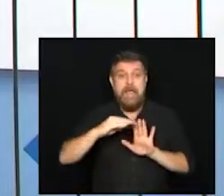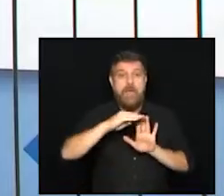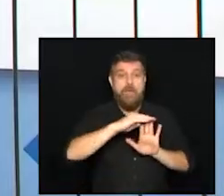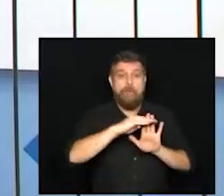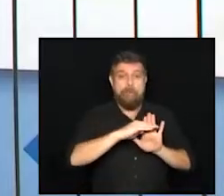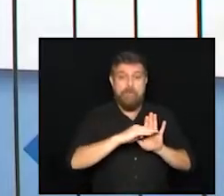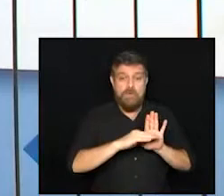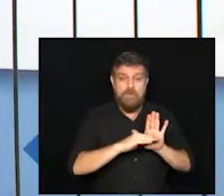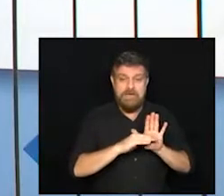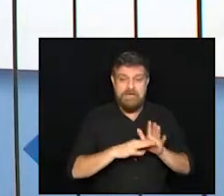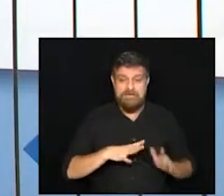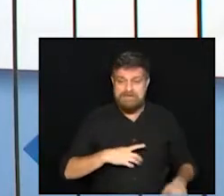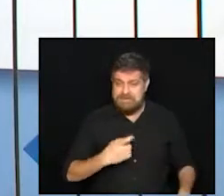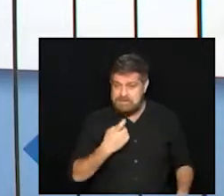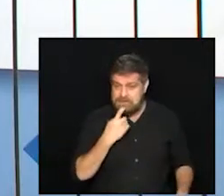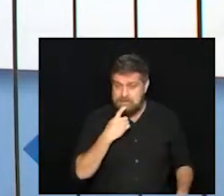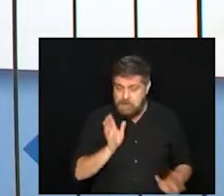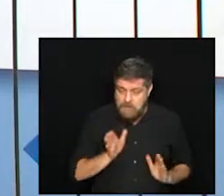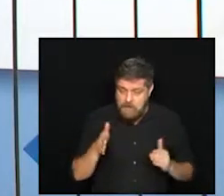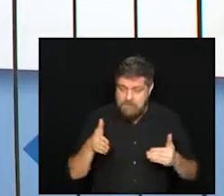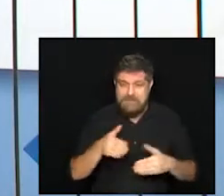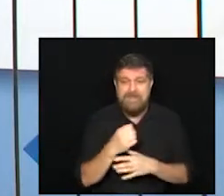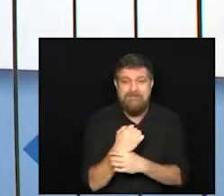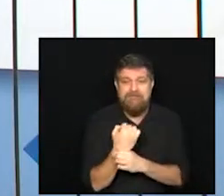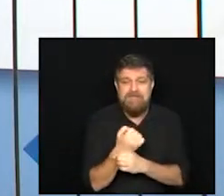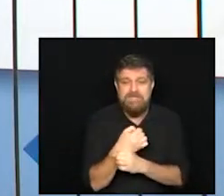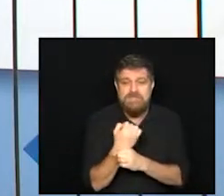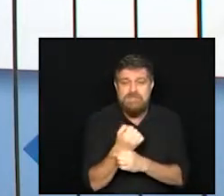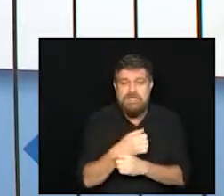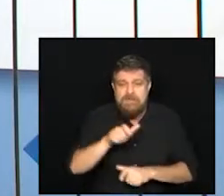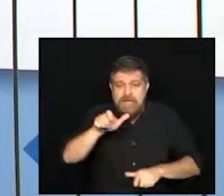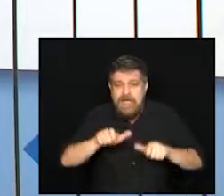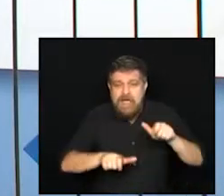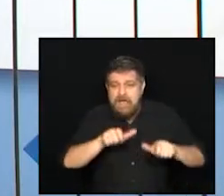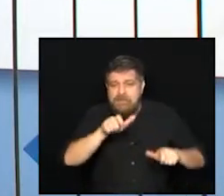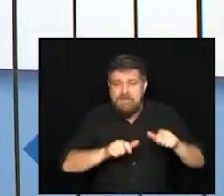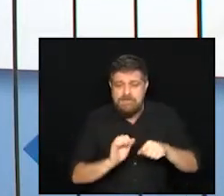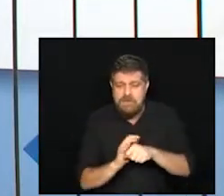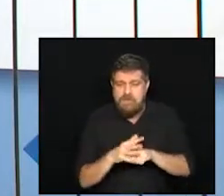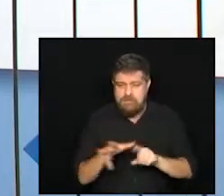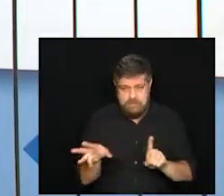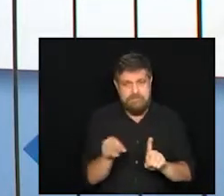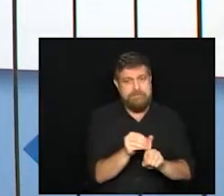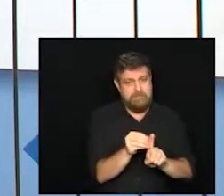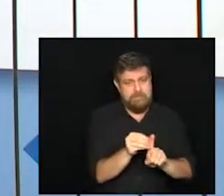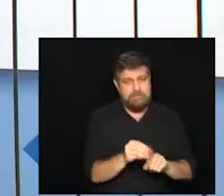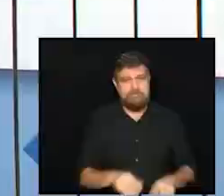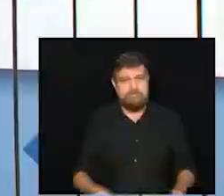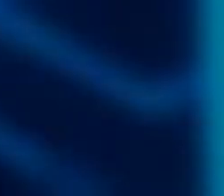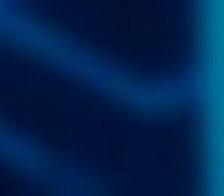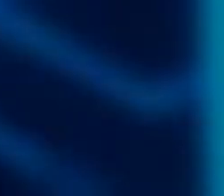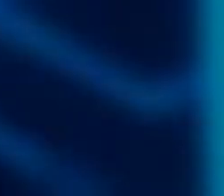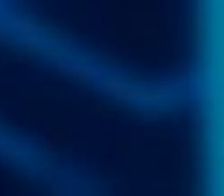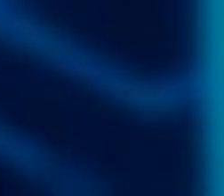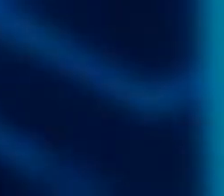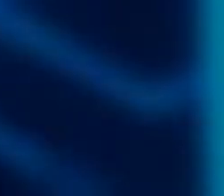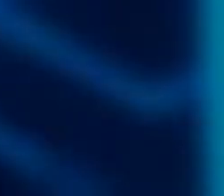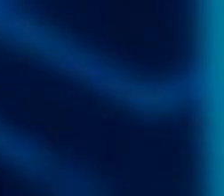programa Municipal para fisioterapia de pacientes pós co vídeo acompanhe ah